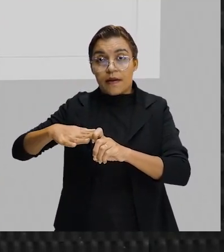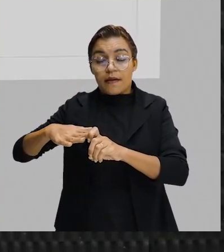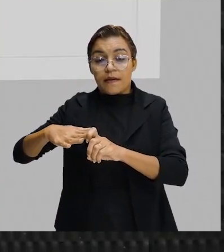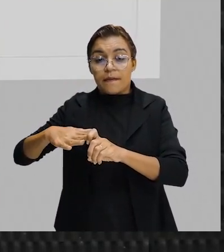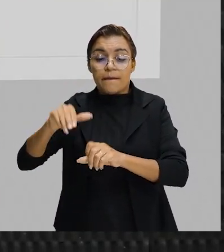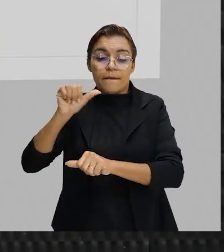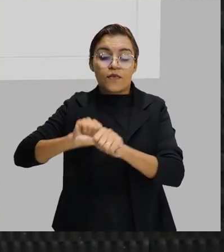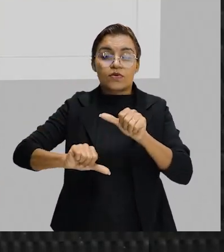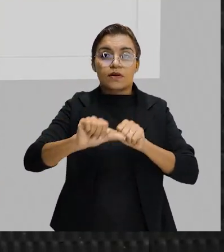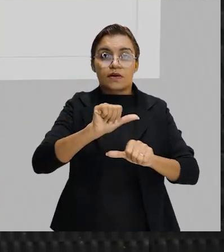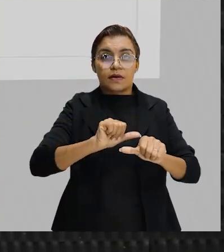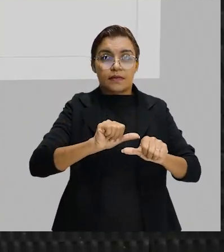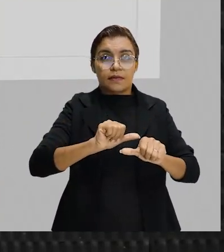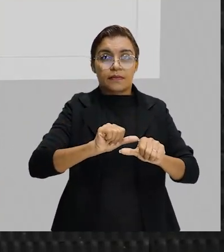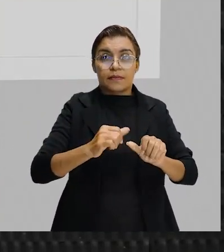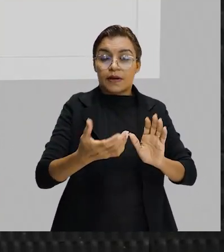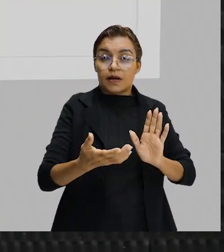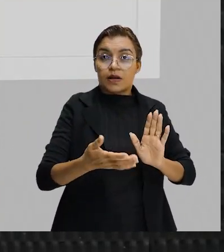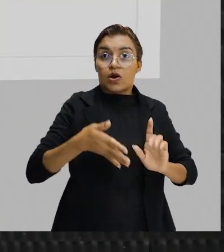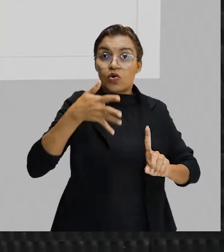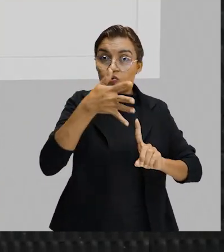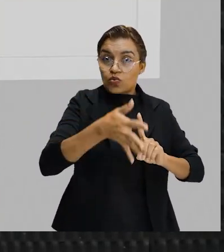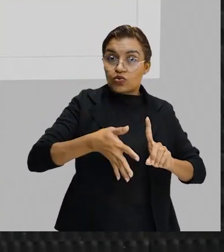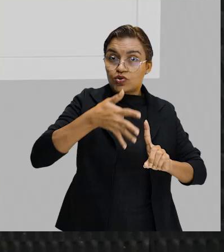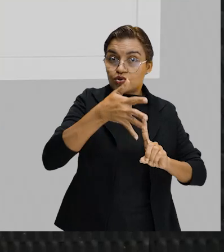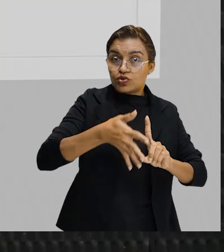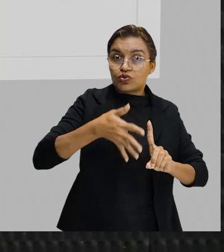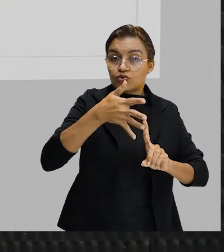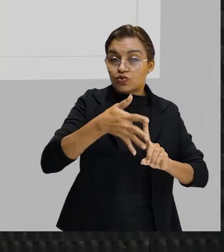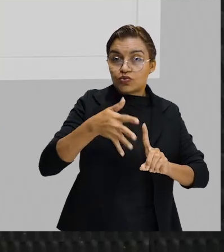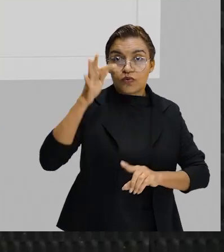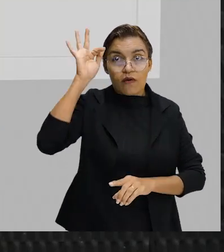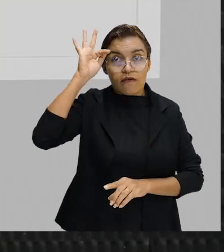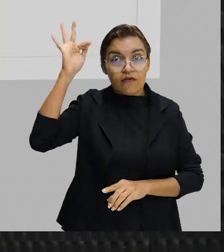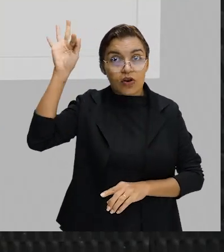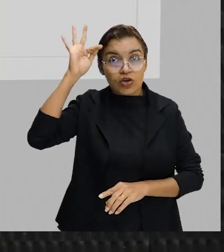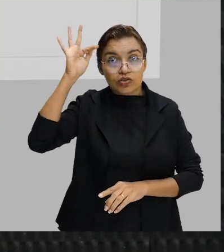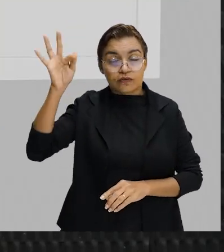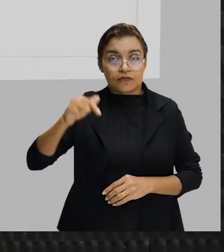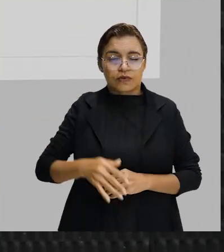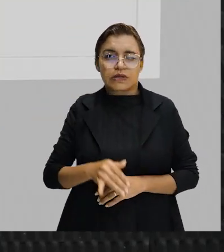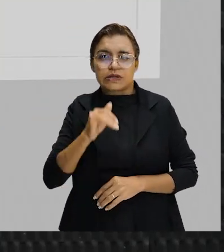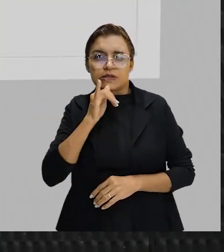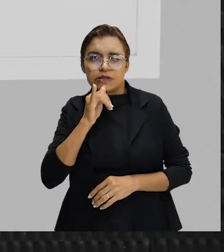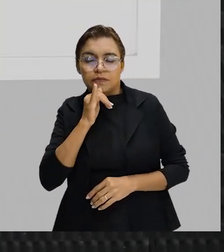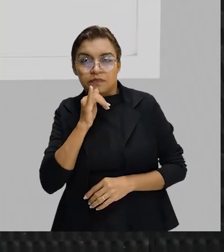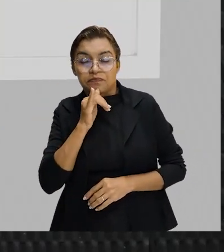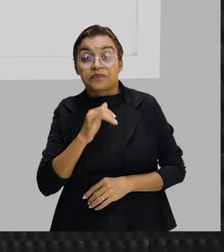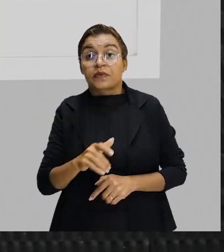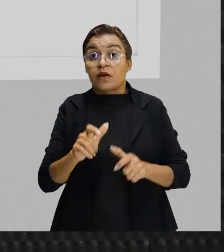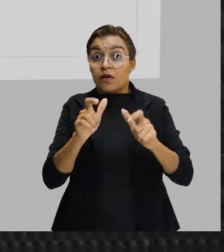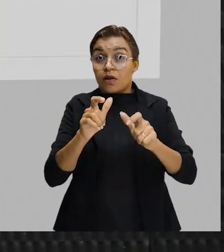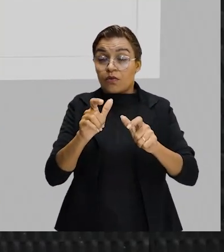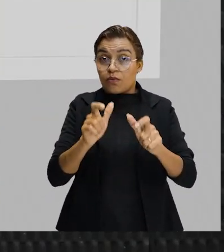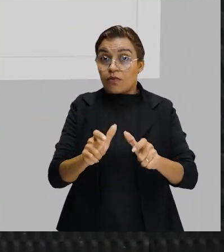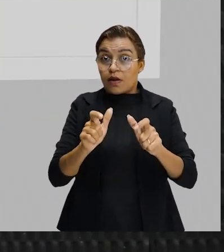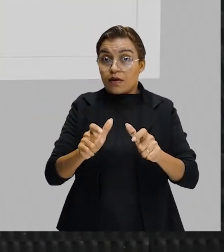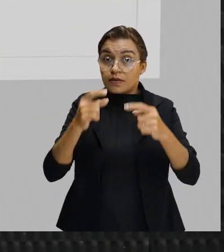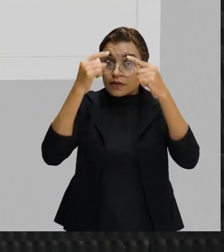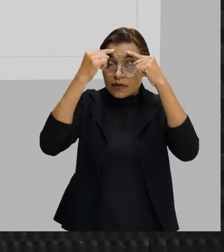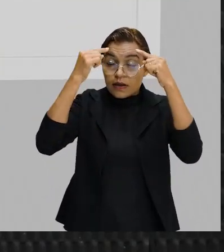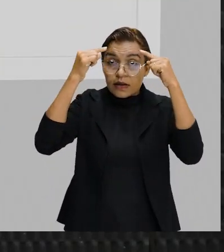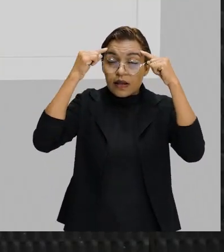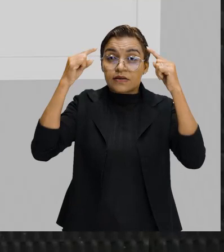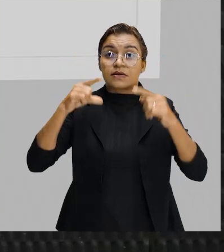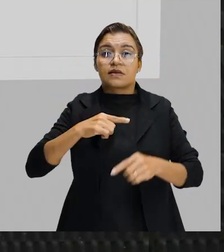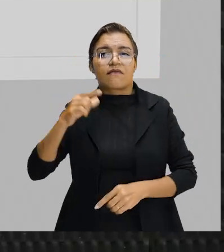só, na Grécia, ainda na Grécia, nós tínhamos o quê? Tá? Uma facilidade, ó. Foi lá